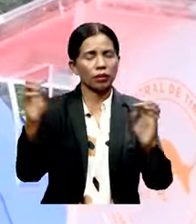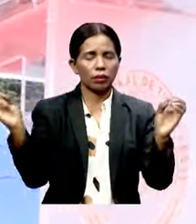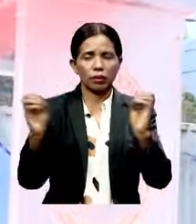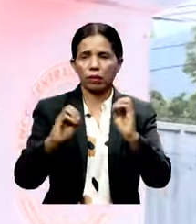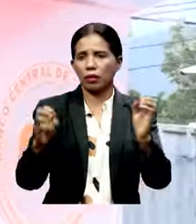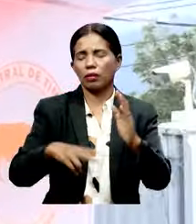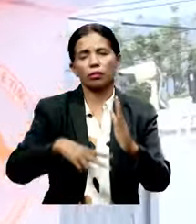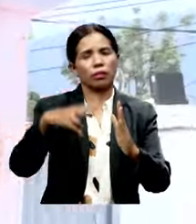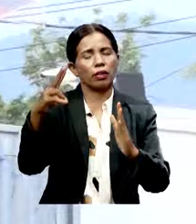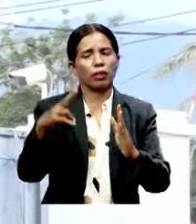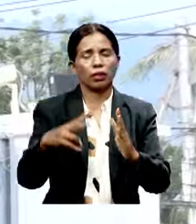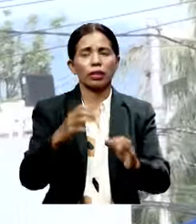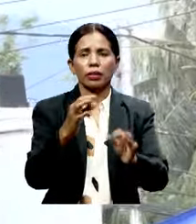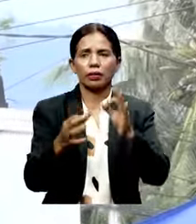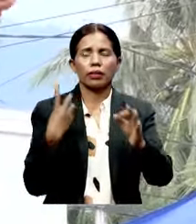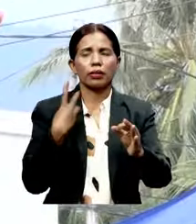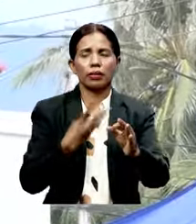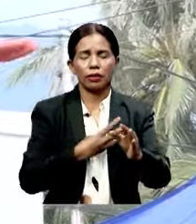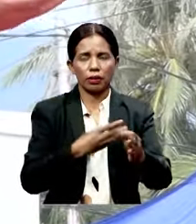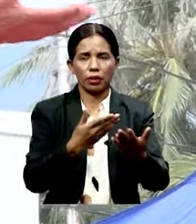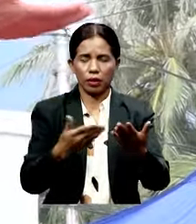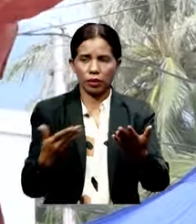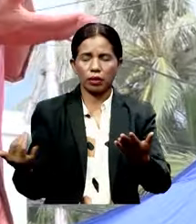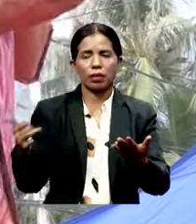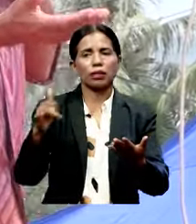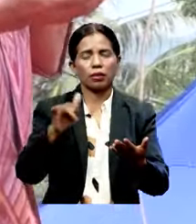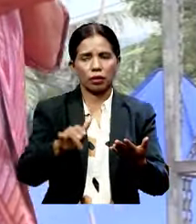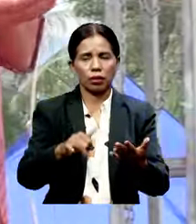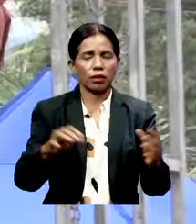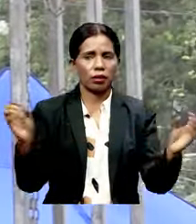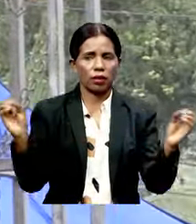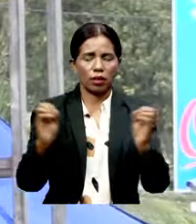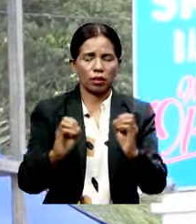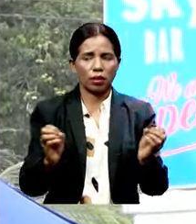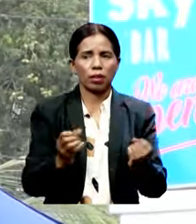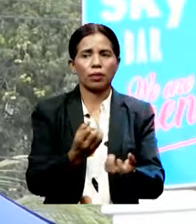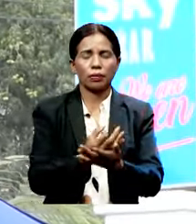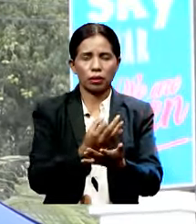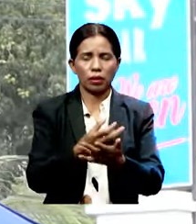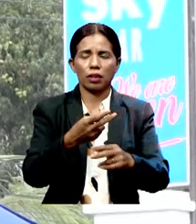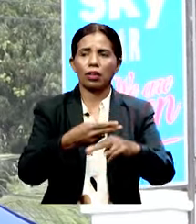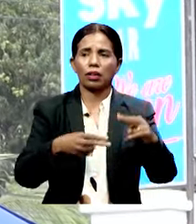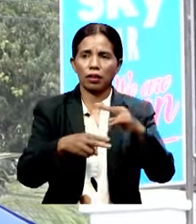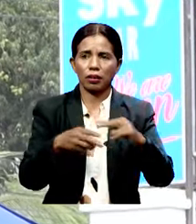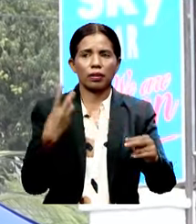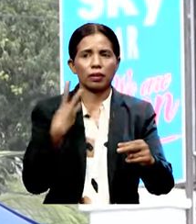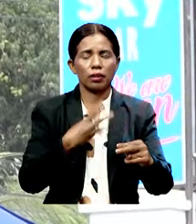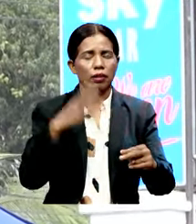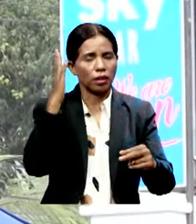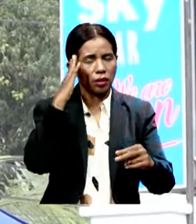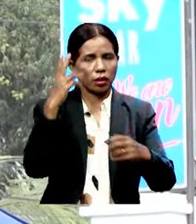batida, cara, que tem produtores, sirve, lá reta nem de costa em Lima, e lá tem na